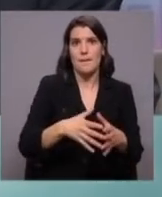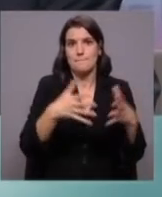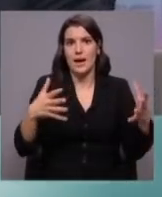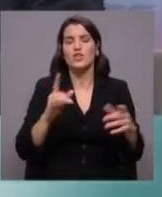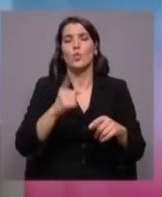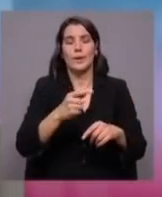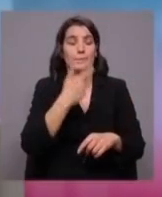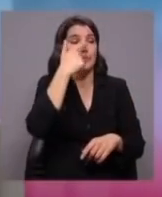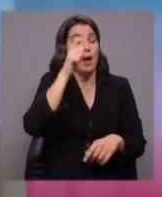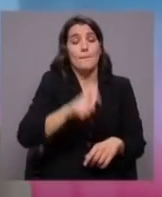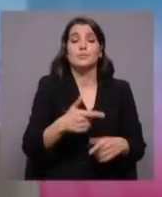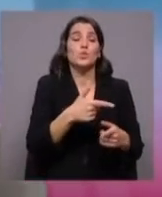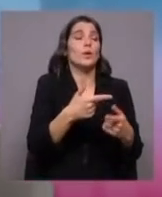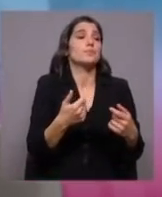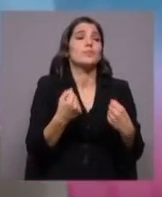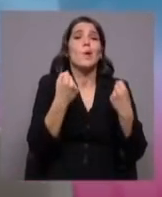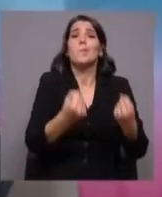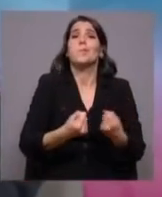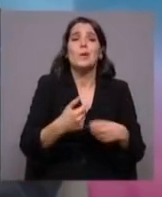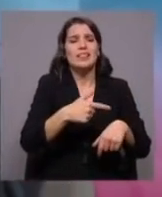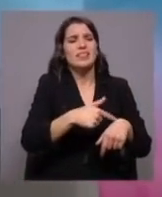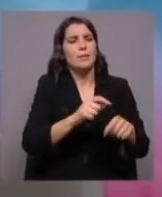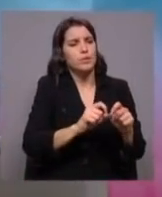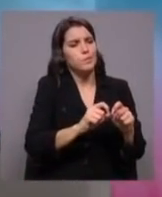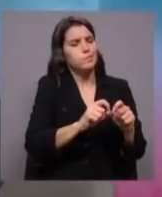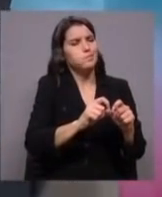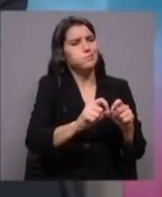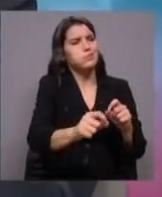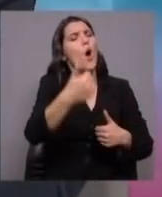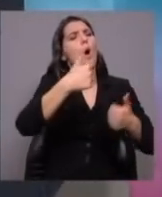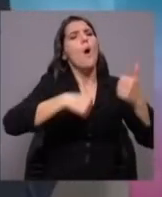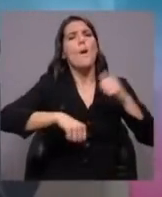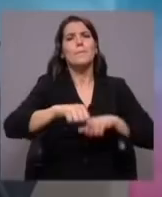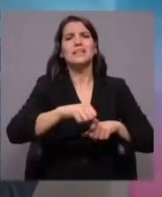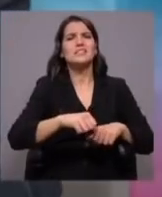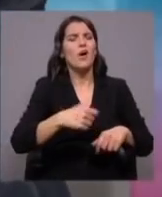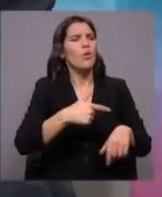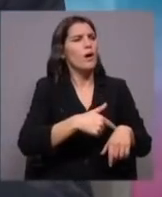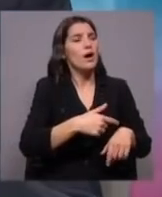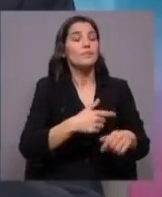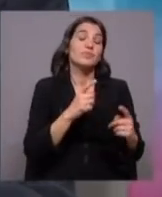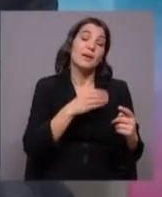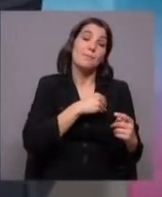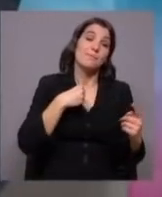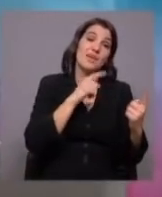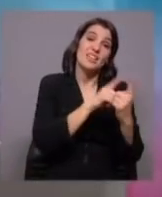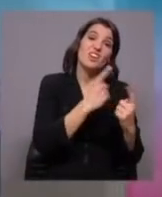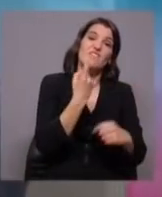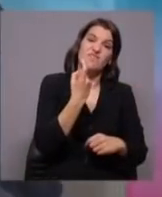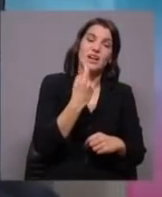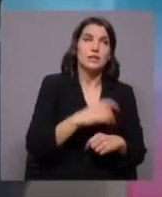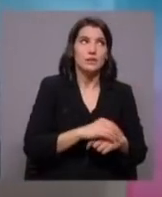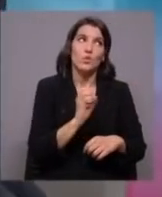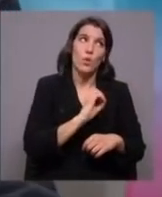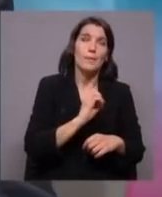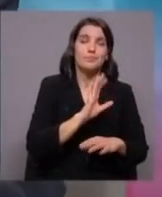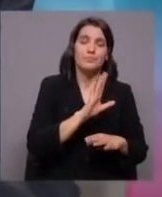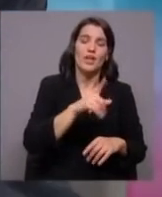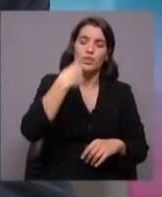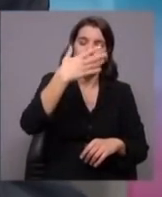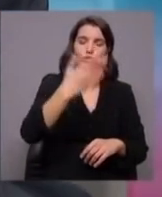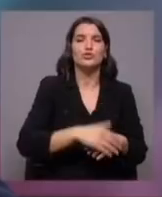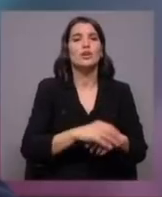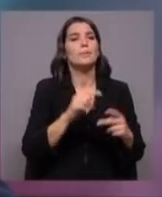pessoa não consegue, num prazo razoável, a operação que precisa, a consulta ainda não, nós queremos alargar a consulta, lá virá o